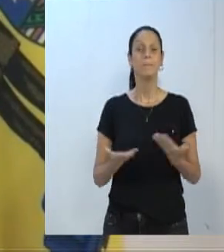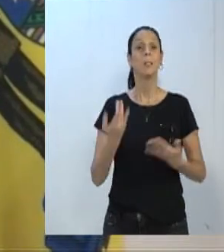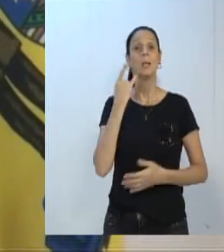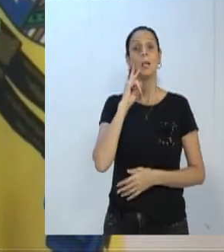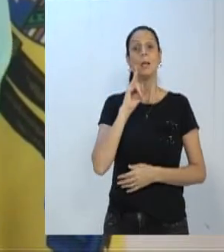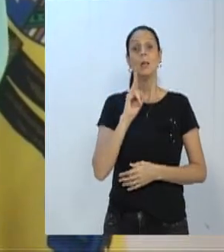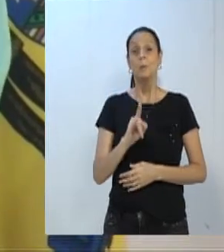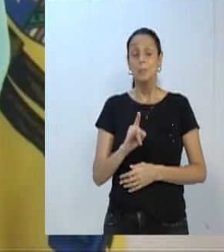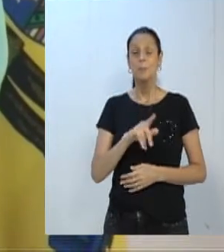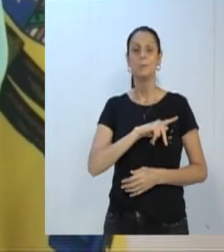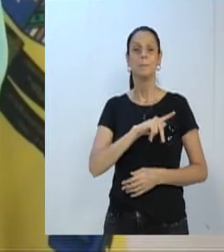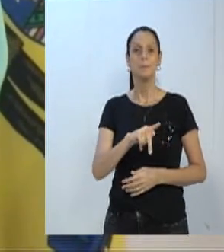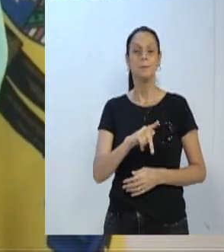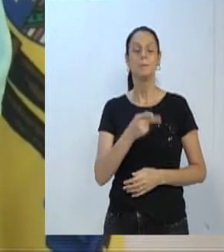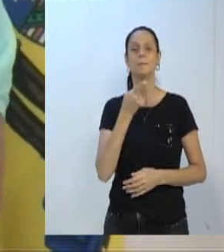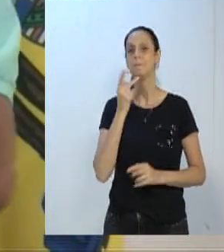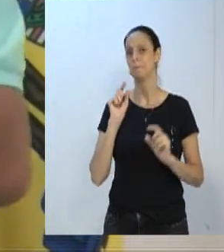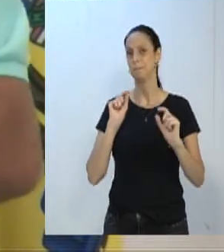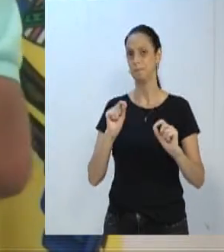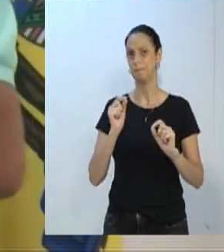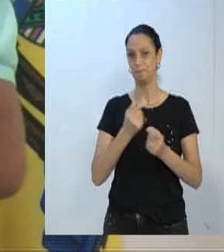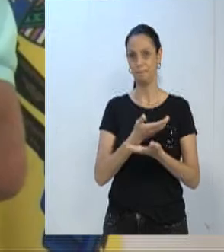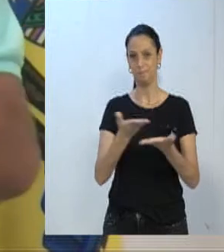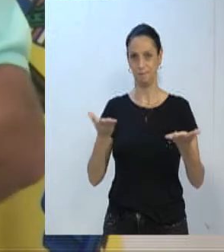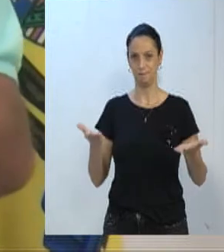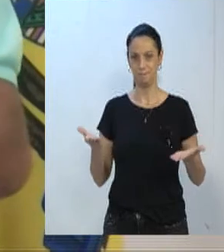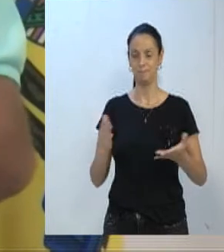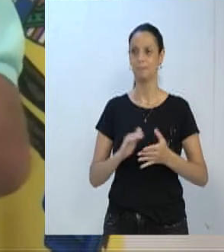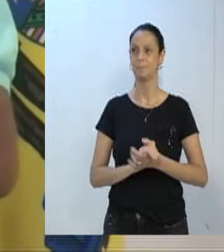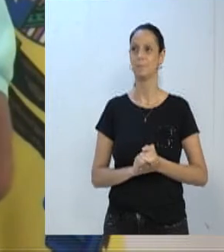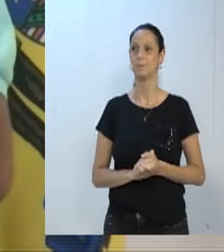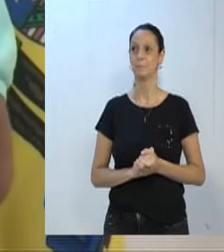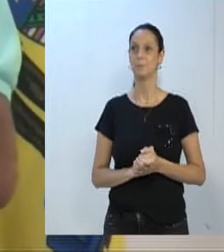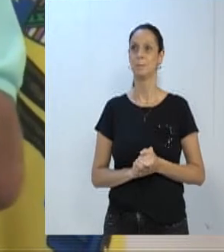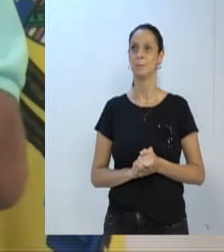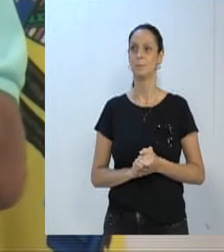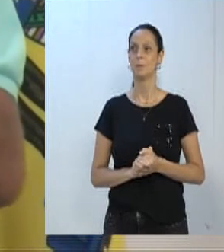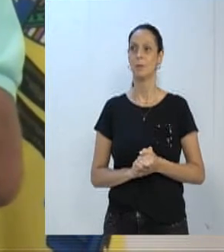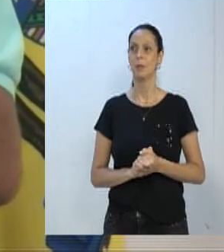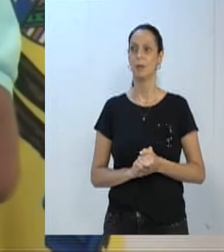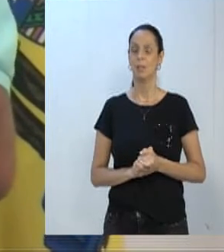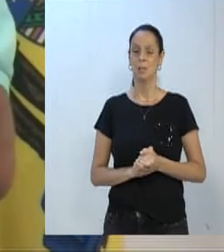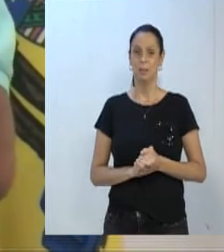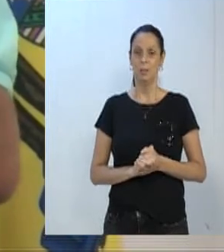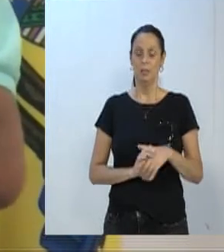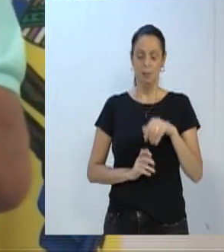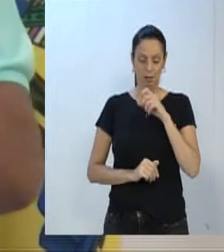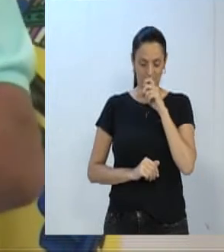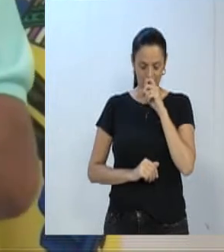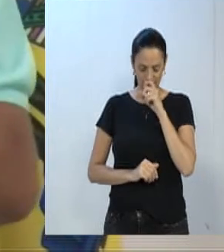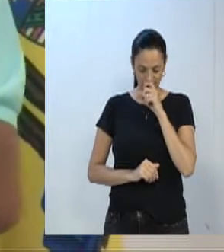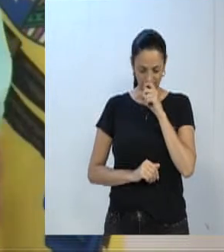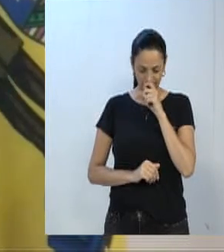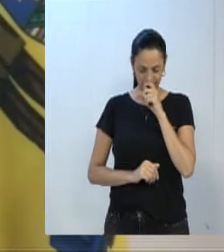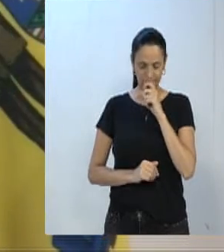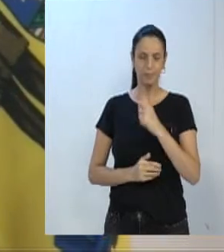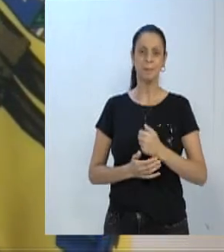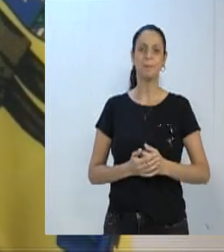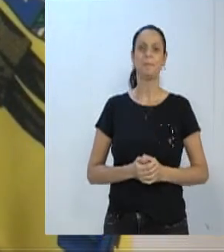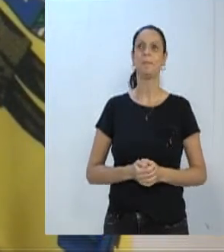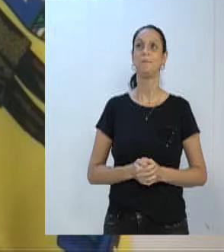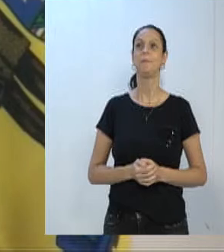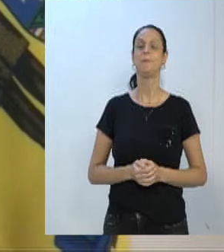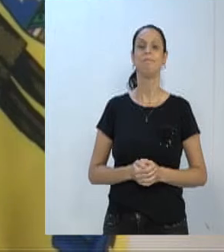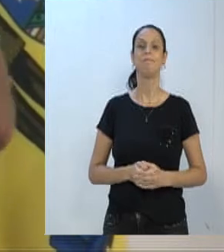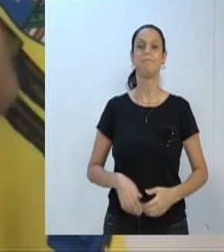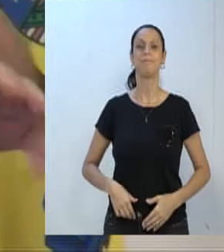quero por último eu quero só fazer um novo aqui dessa vez como já fiz por muitas